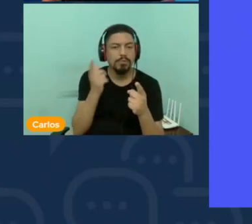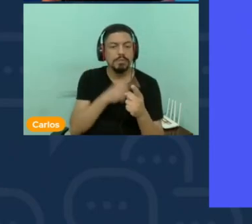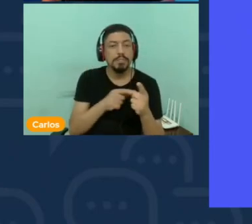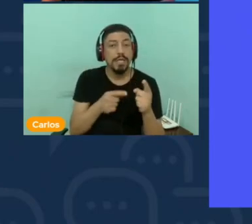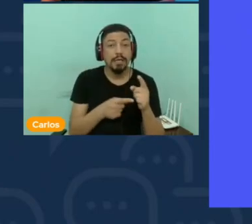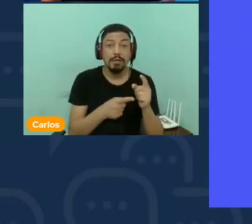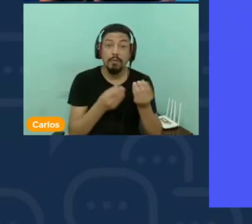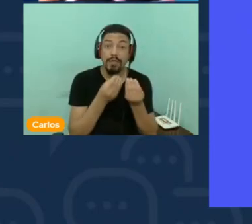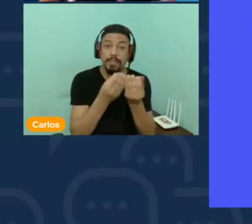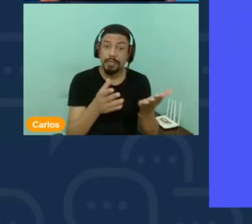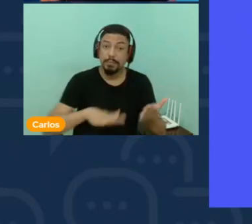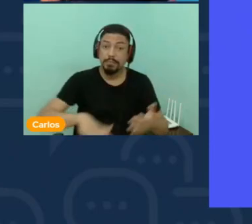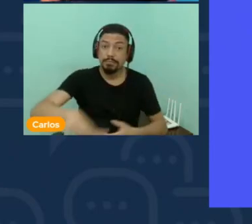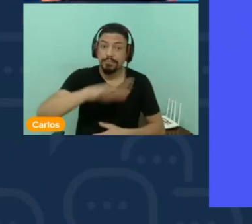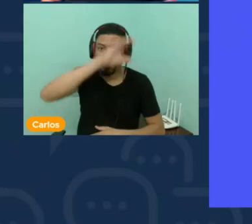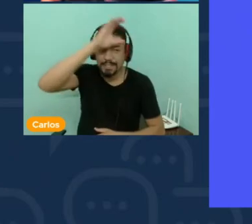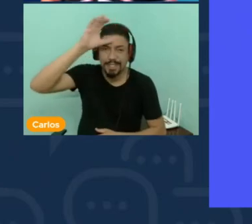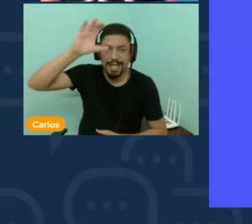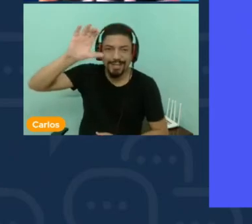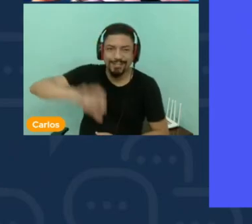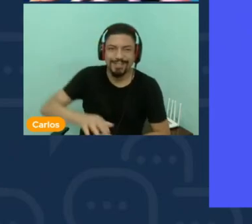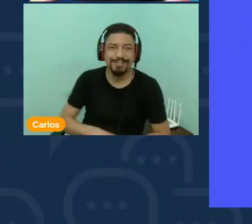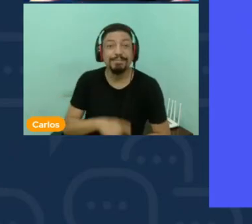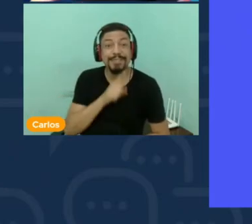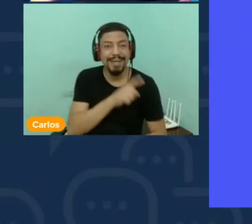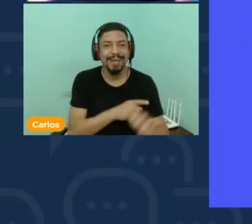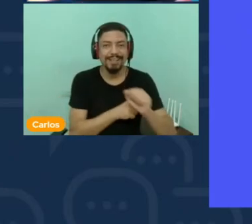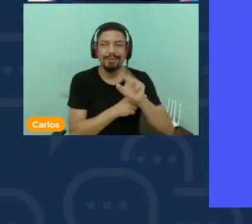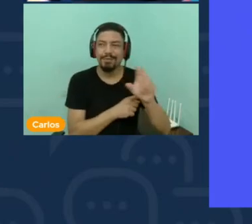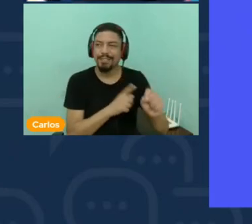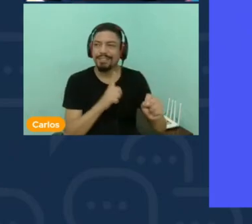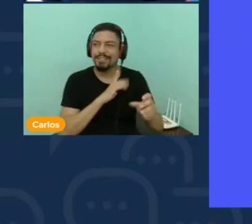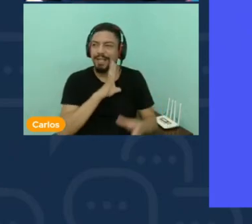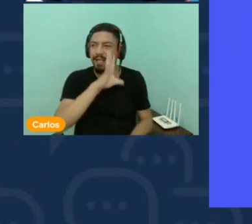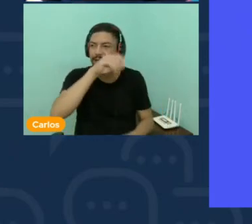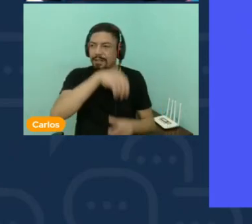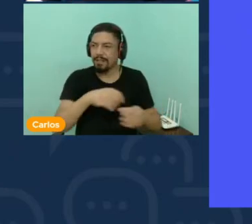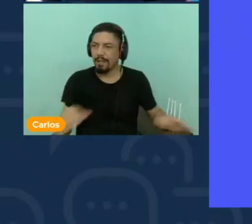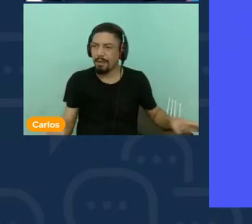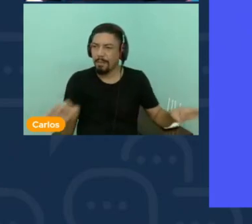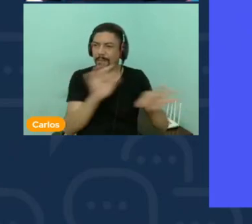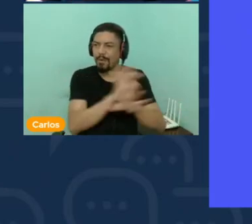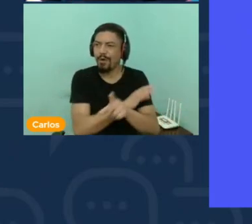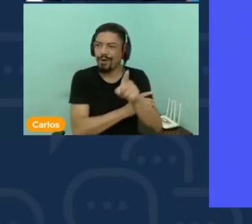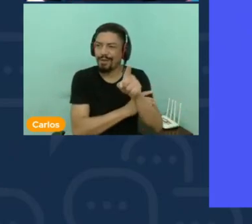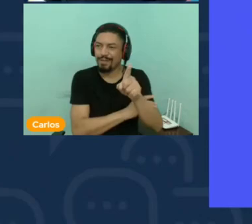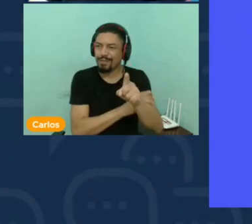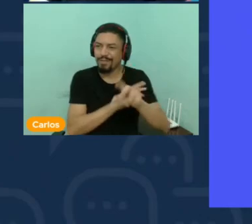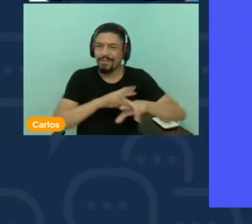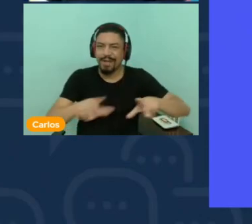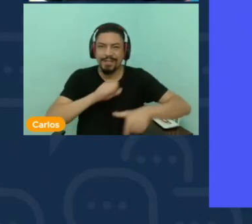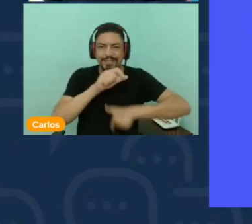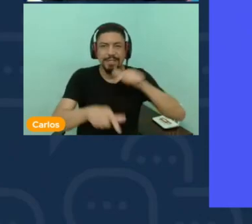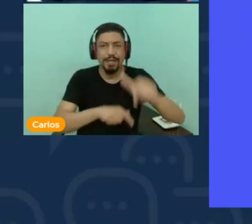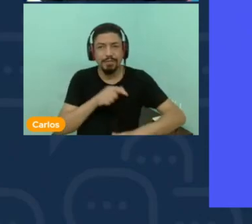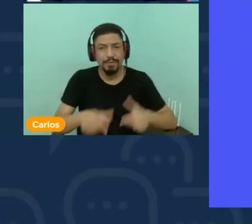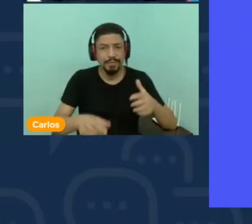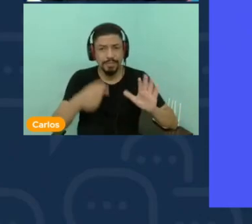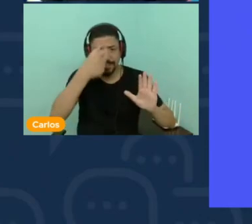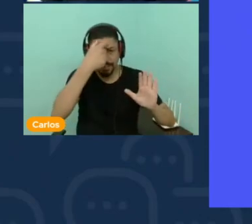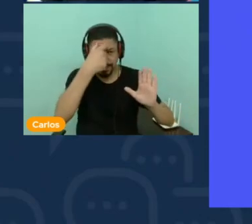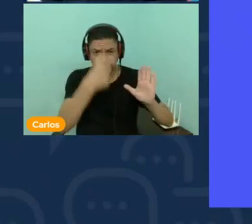cliente? Na AWS, a gente já tem, né, esses serviços também disponíveis, prontos para a